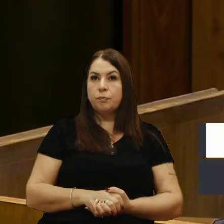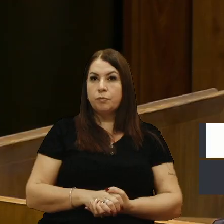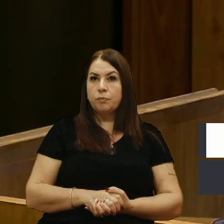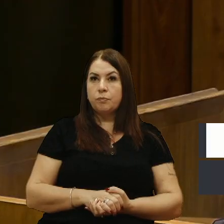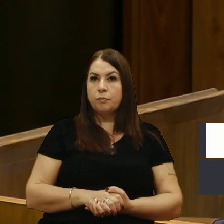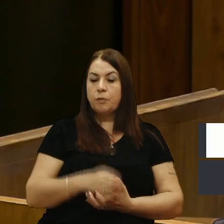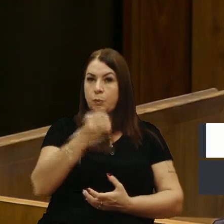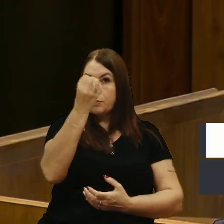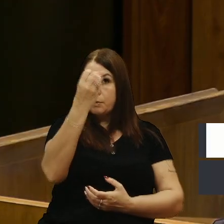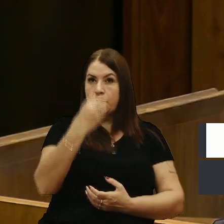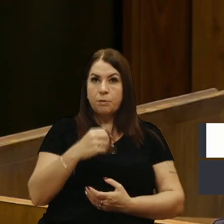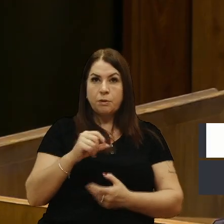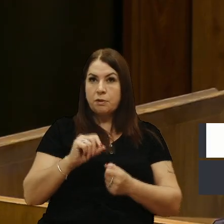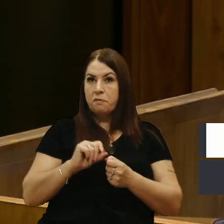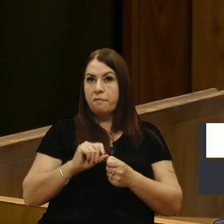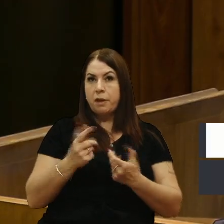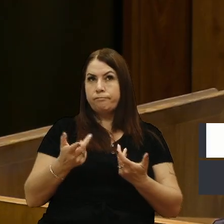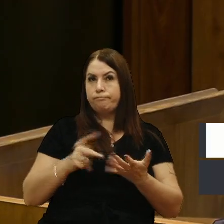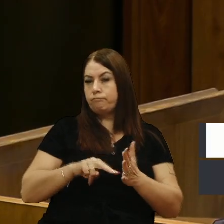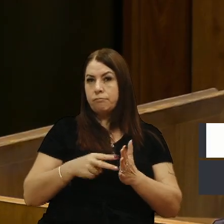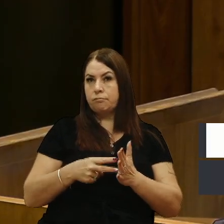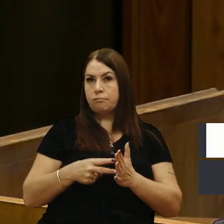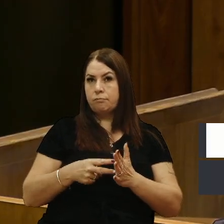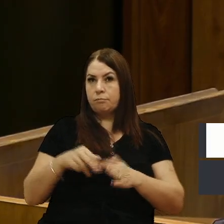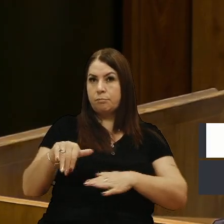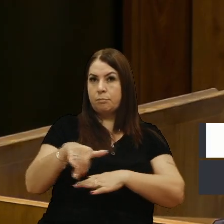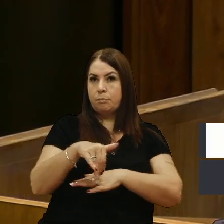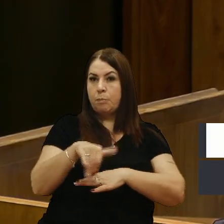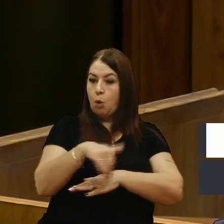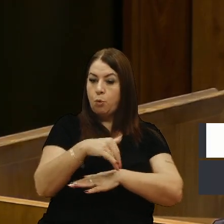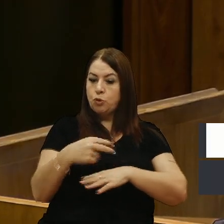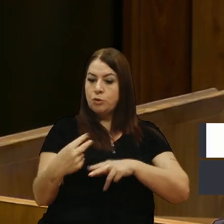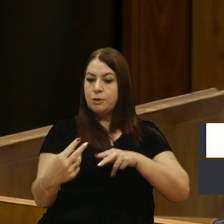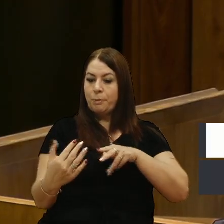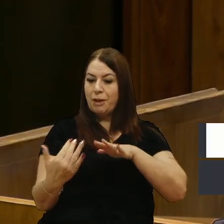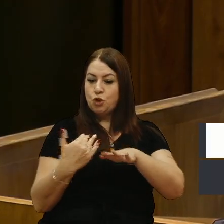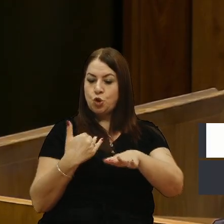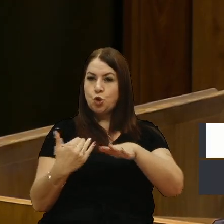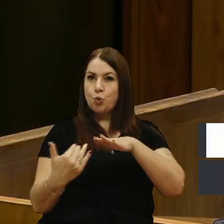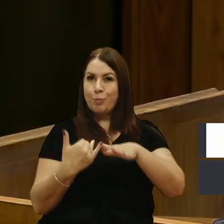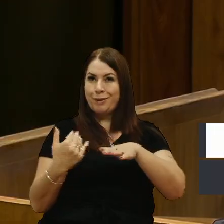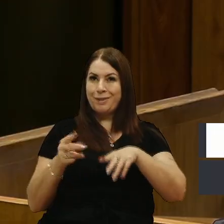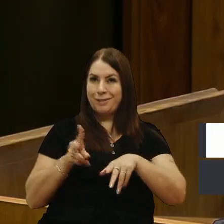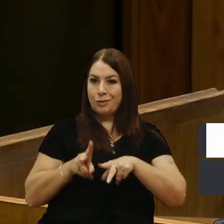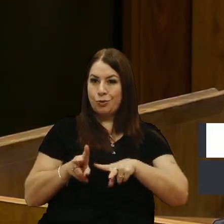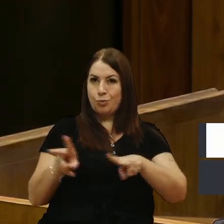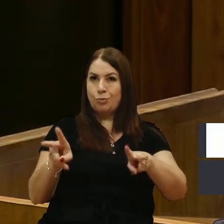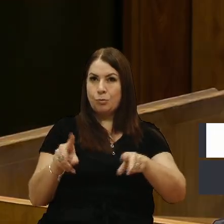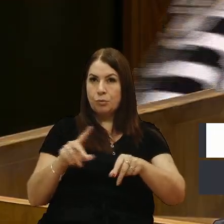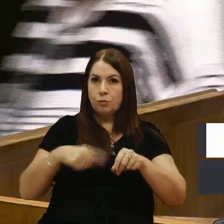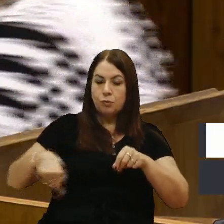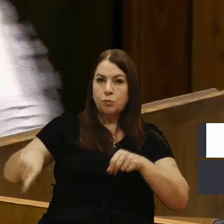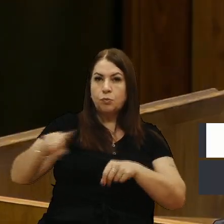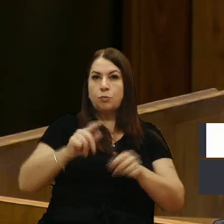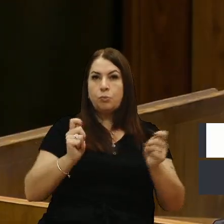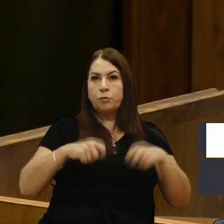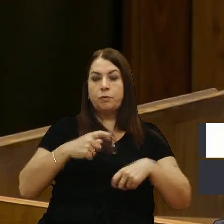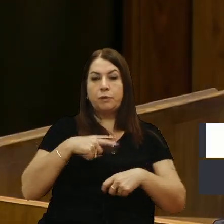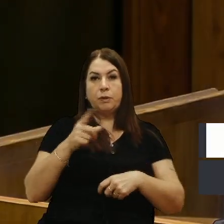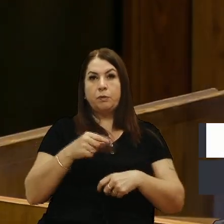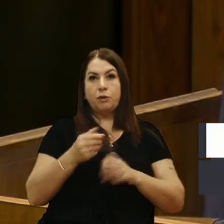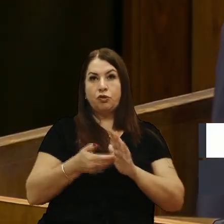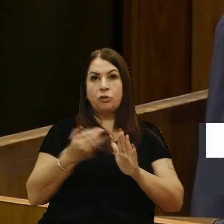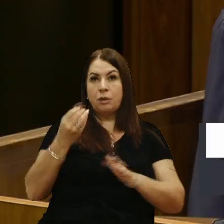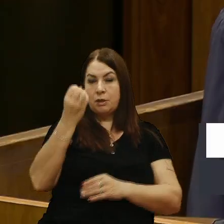o semáforo ali não faz nenhum sentido. Vai ser uma rodovia de pista dupla e ali você vai ter todos os retornos possíveis, né? Então não é a questão de